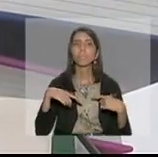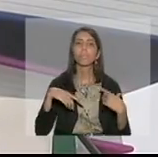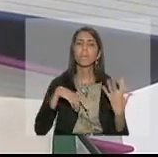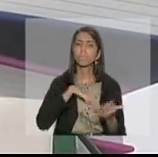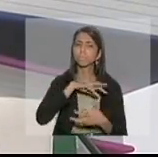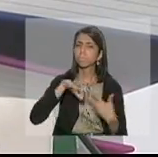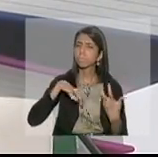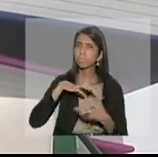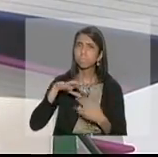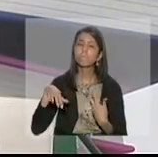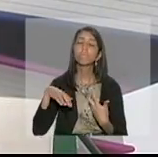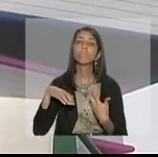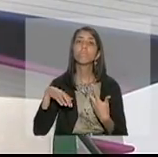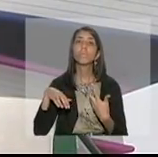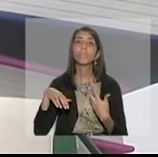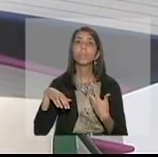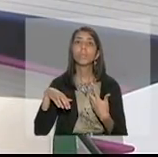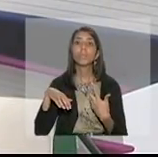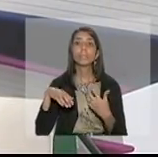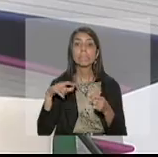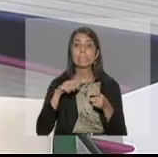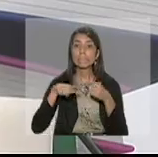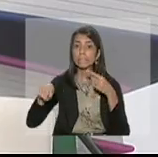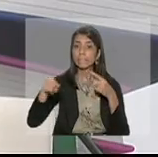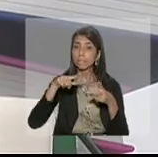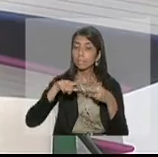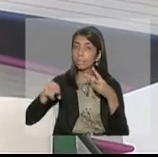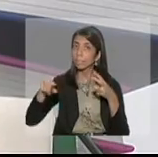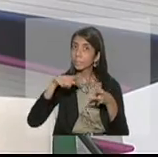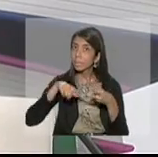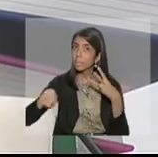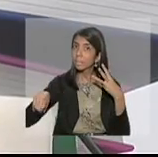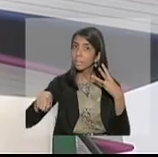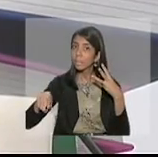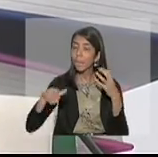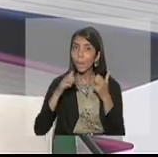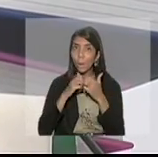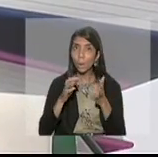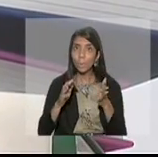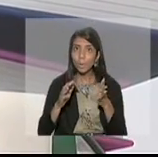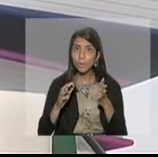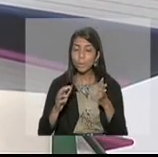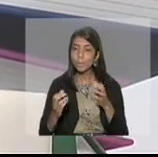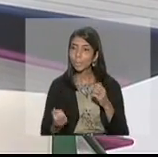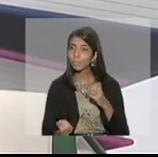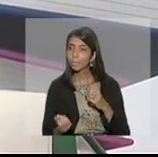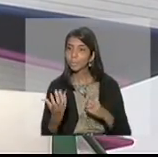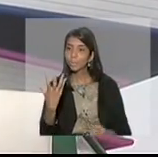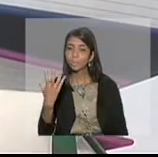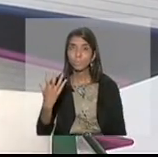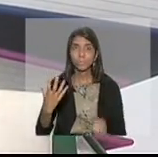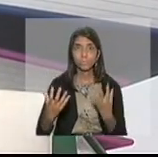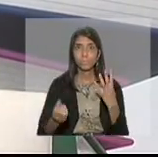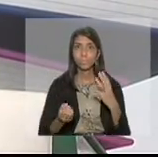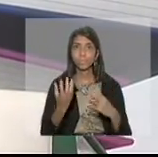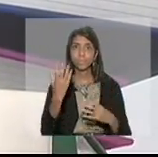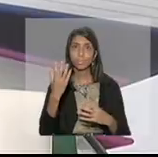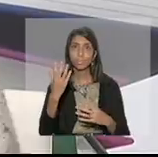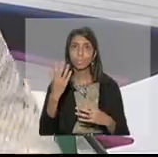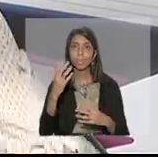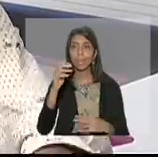esse movimento, em 3 semanas, começou a sair pés de